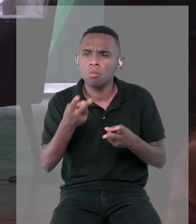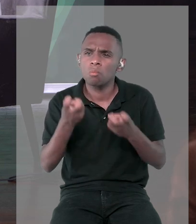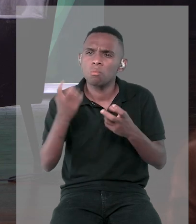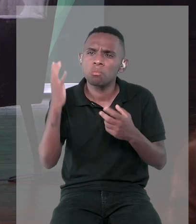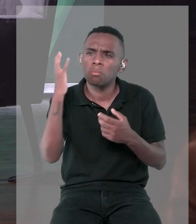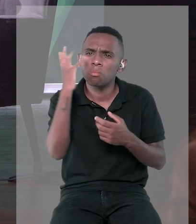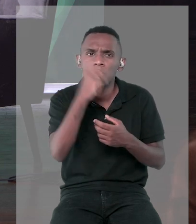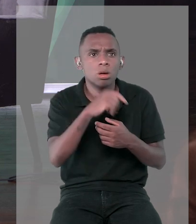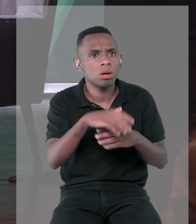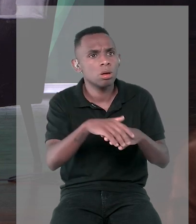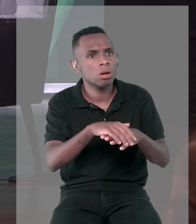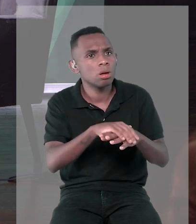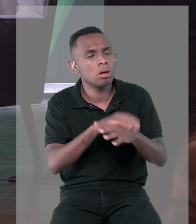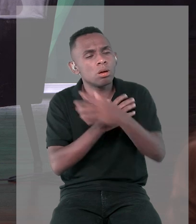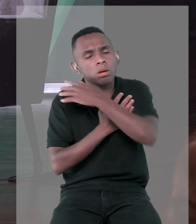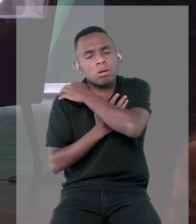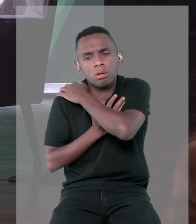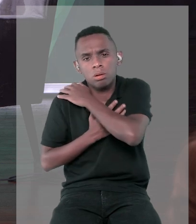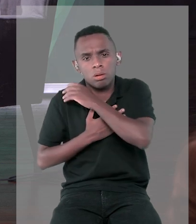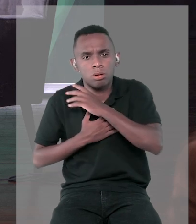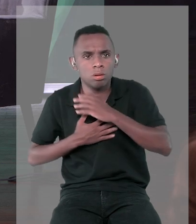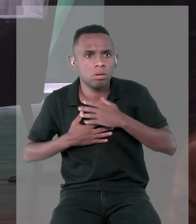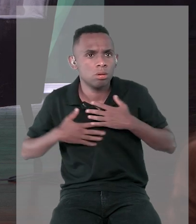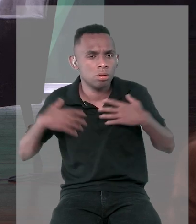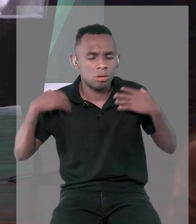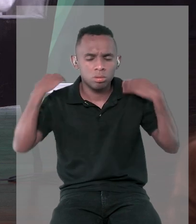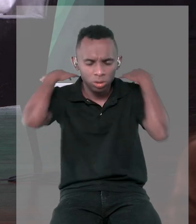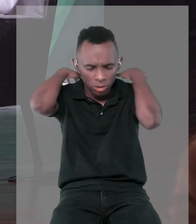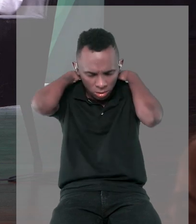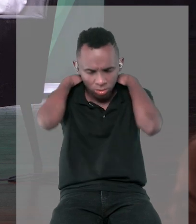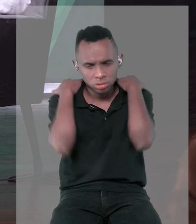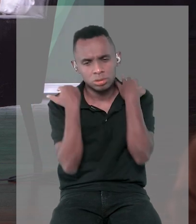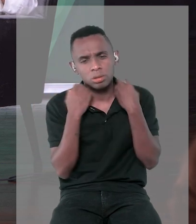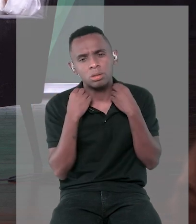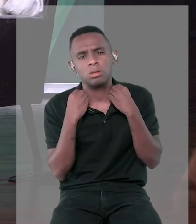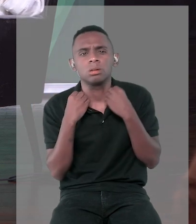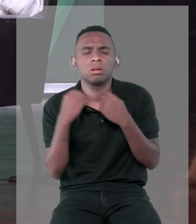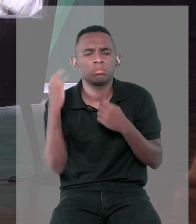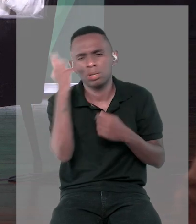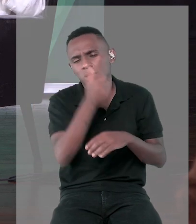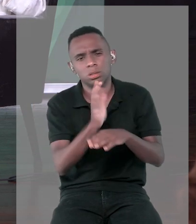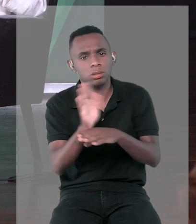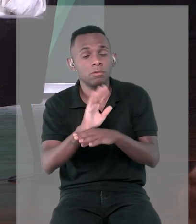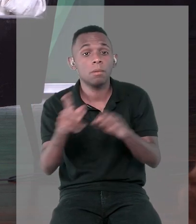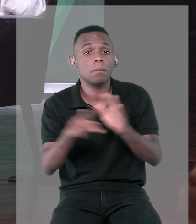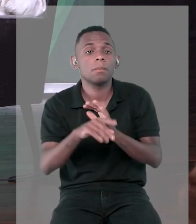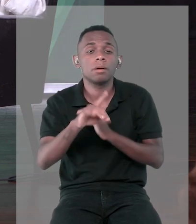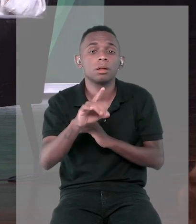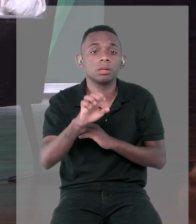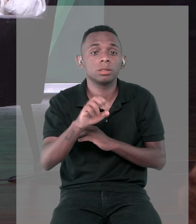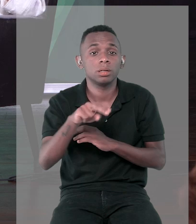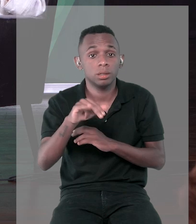sublimes. Ela com aquela mão assim, se acariciando, sabe, aqui nas costas. É lindo esse curta, da